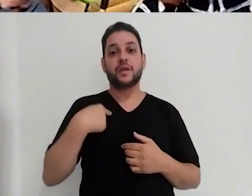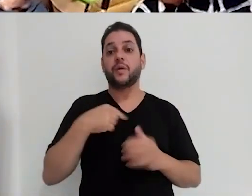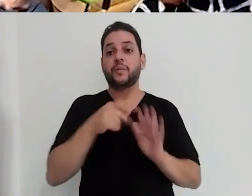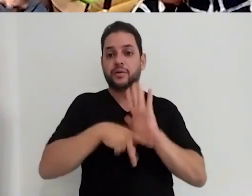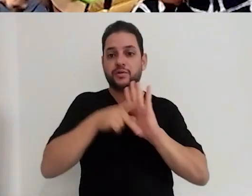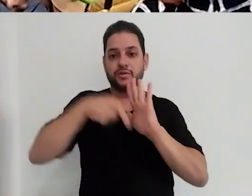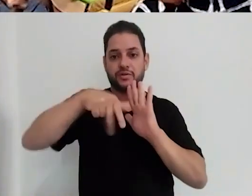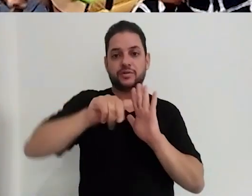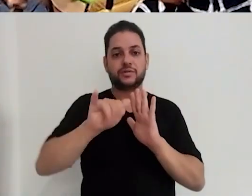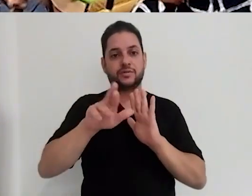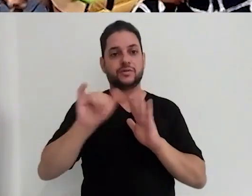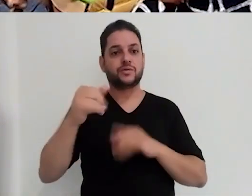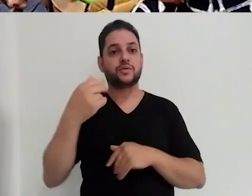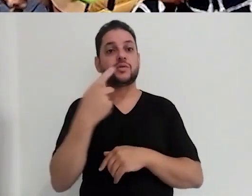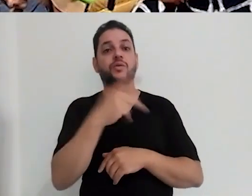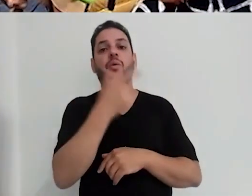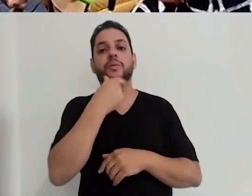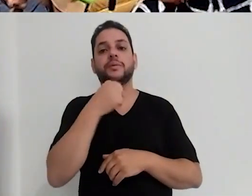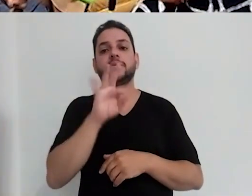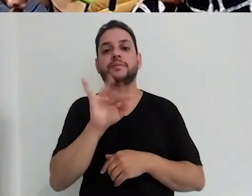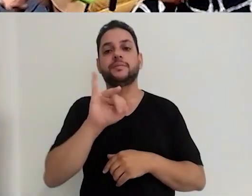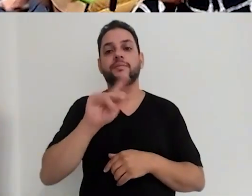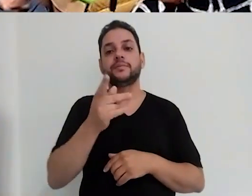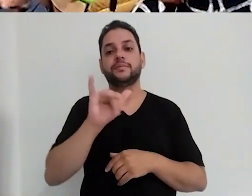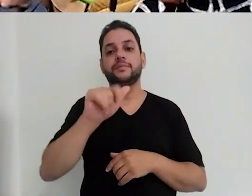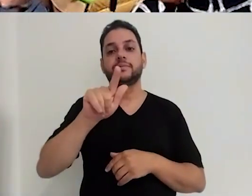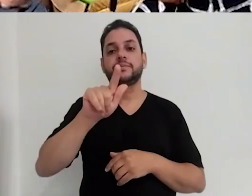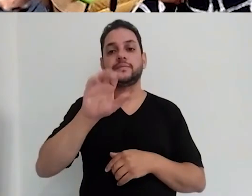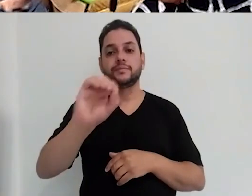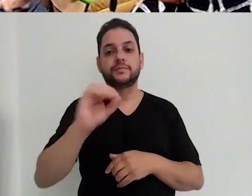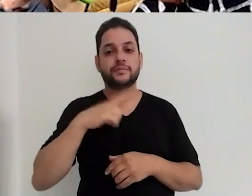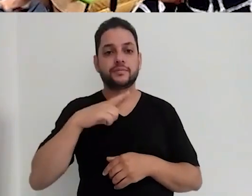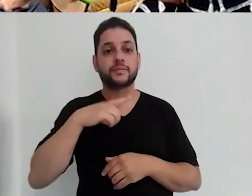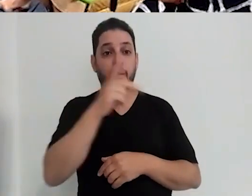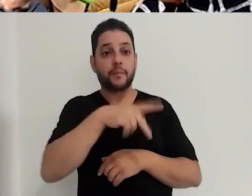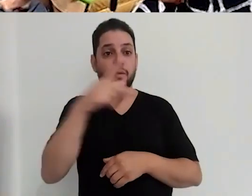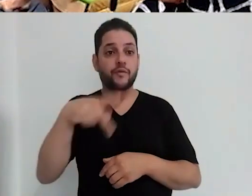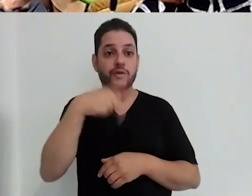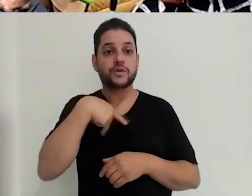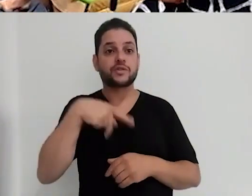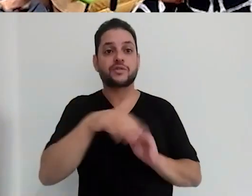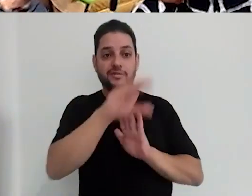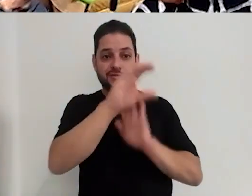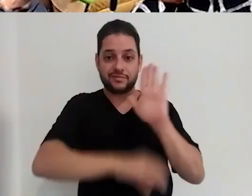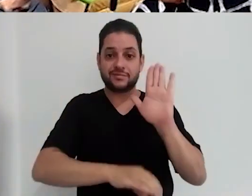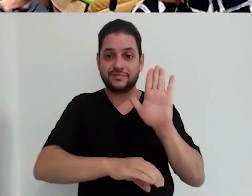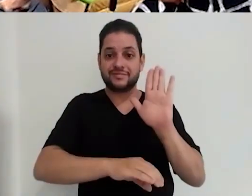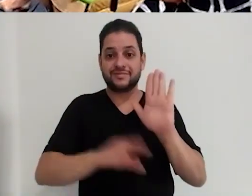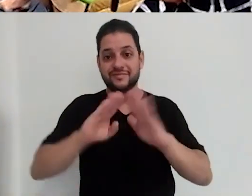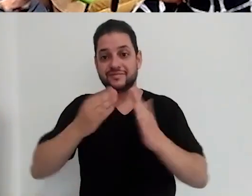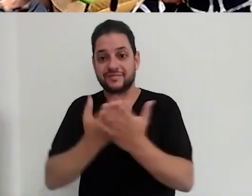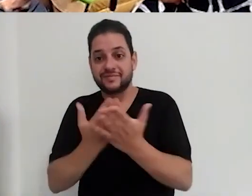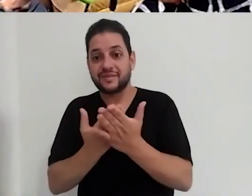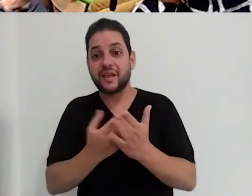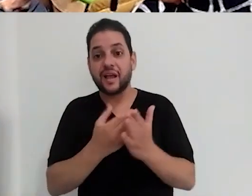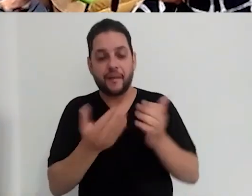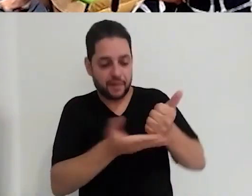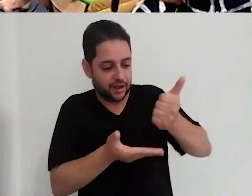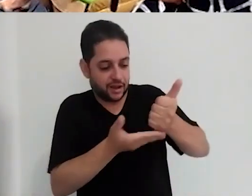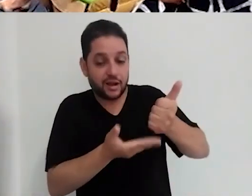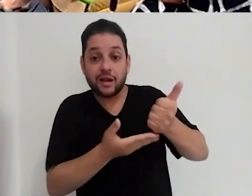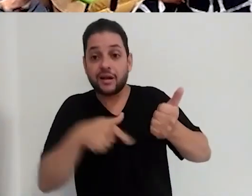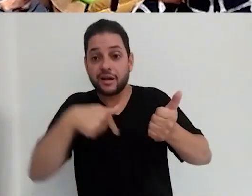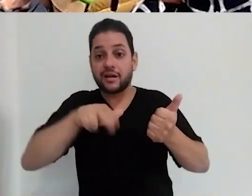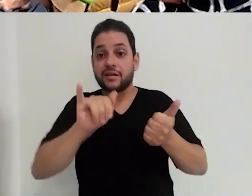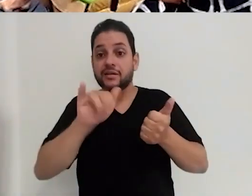sim. Sim, teve até professor fazendo currículo escolar baseado no Querino, sabe? Mostrando o Querino para